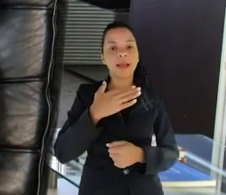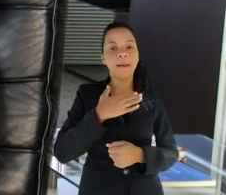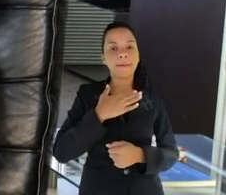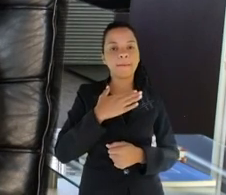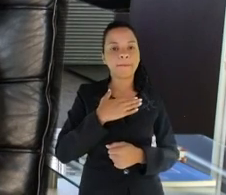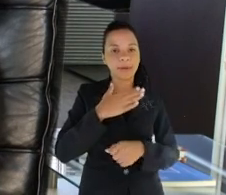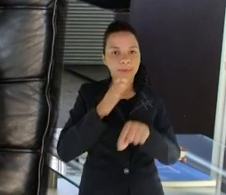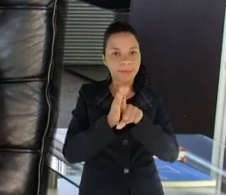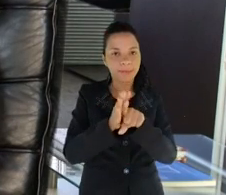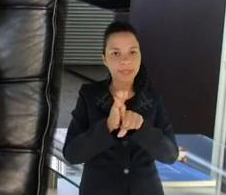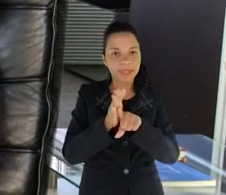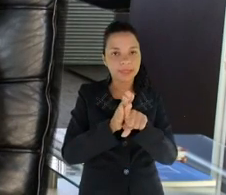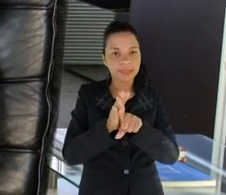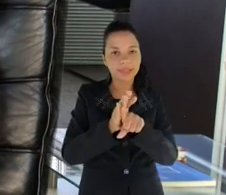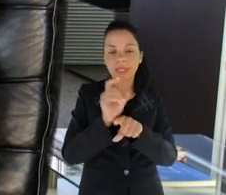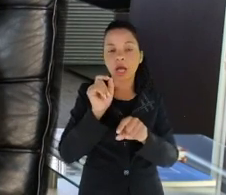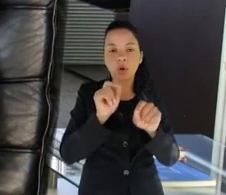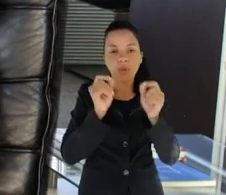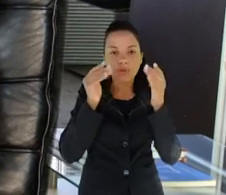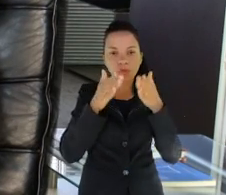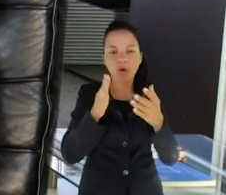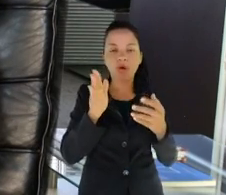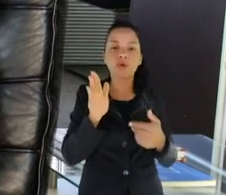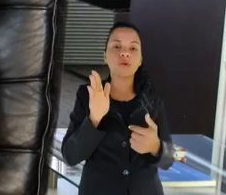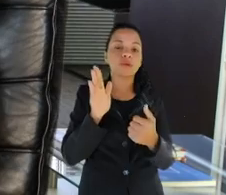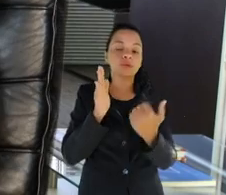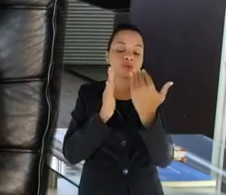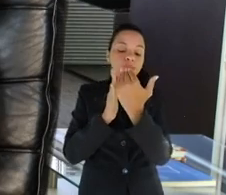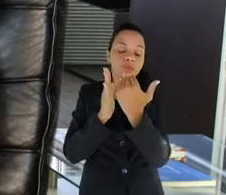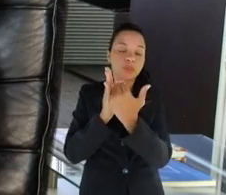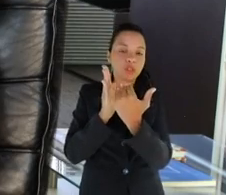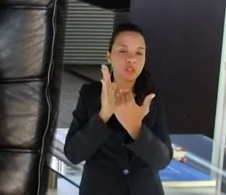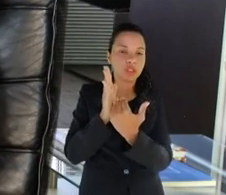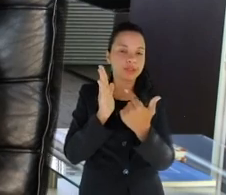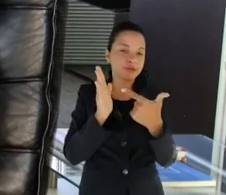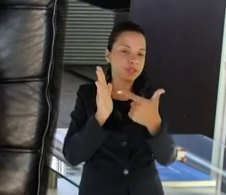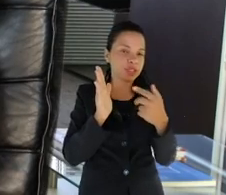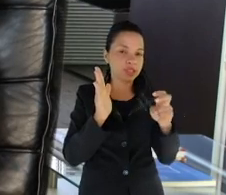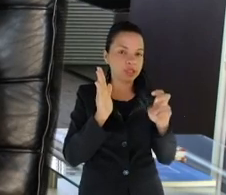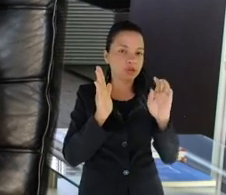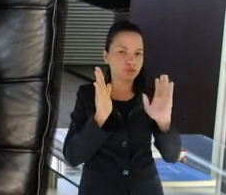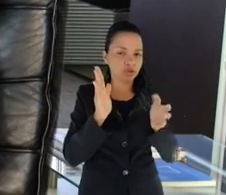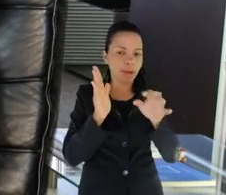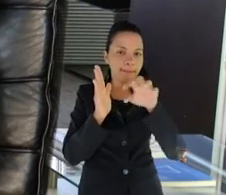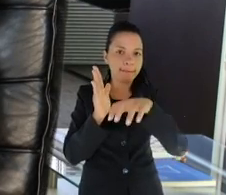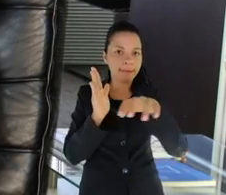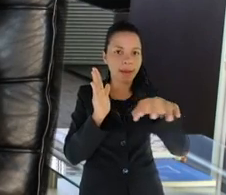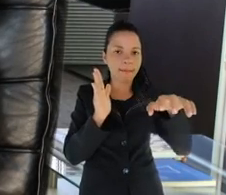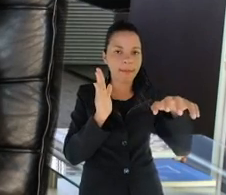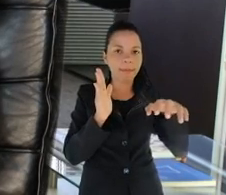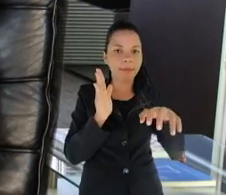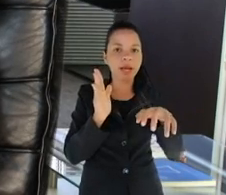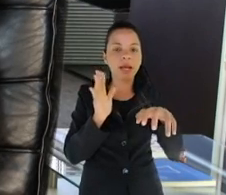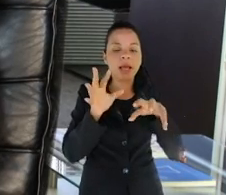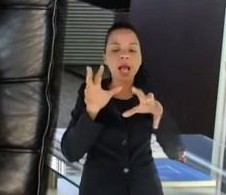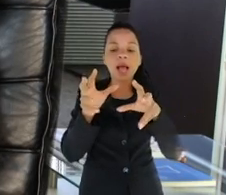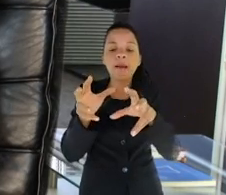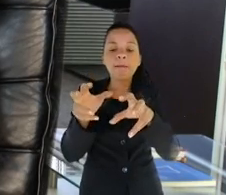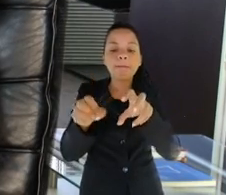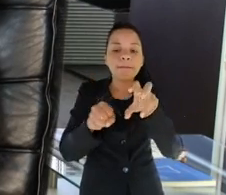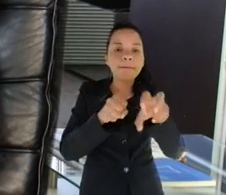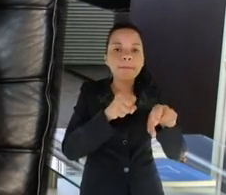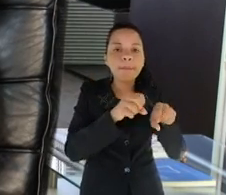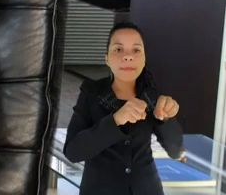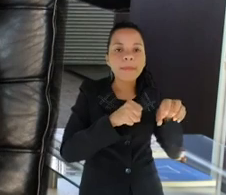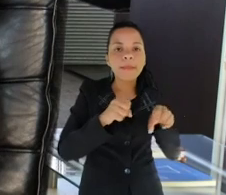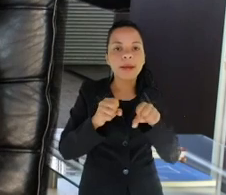projetos já mapeados, mostrando que é um resgate de cidadania em cada autor